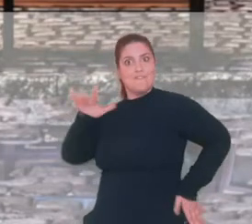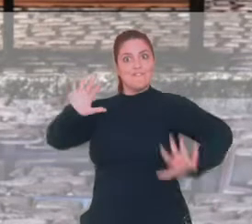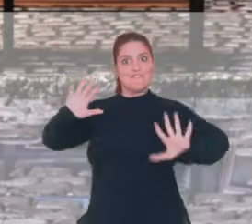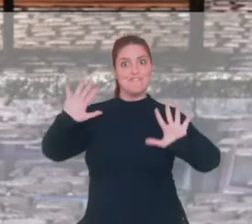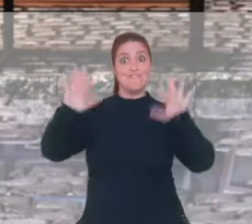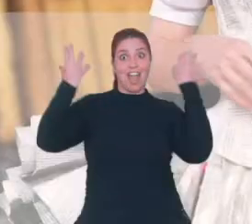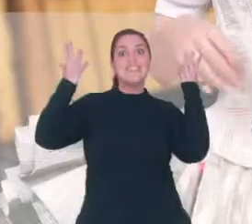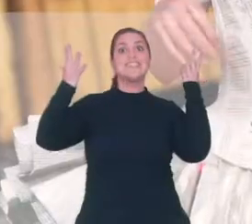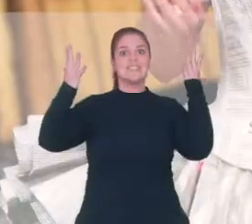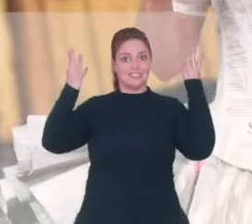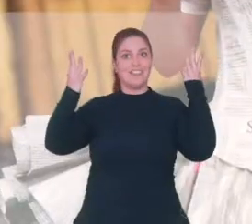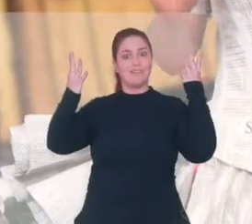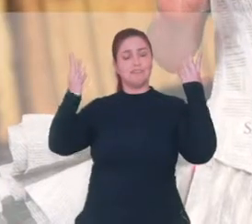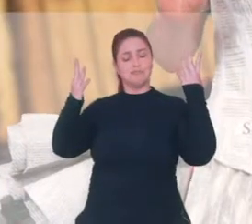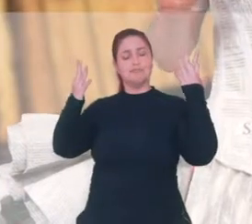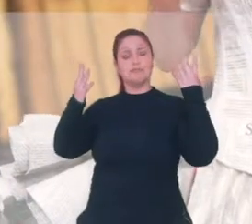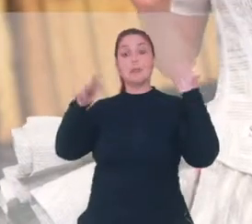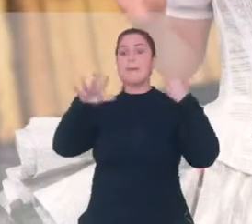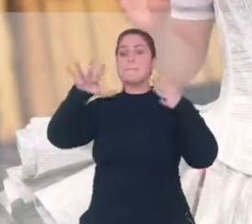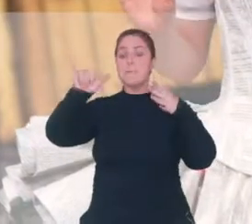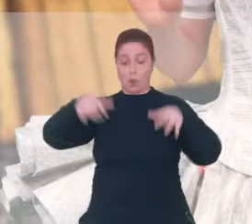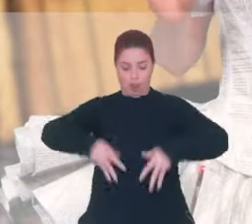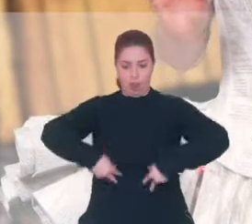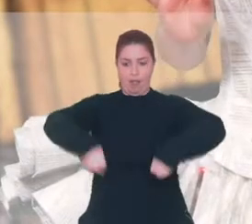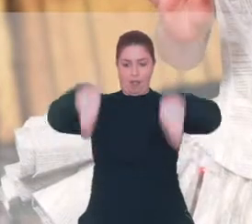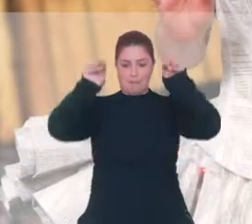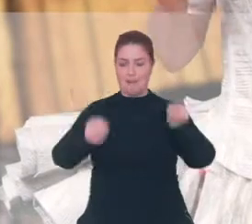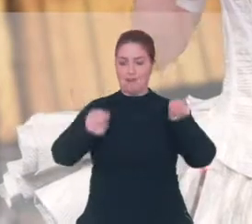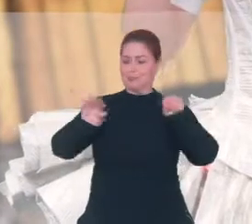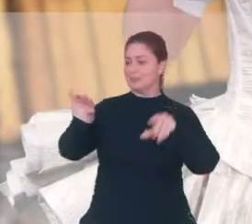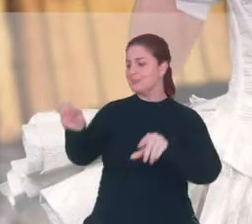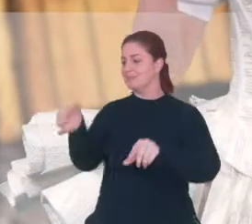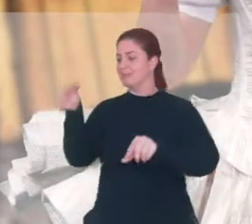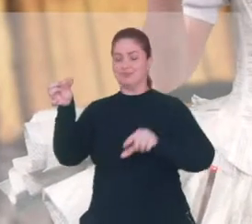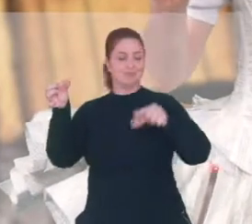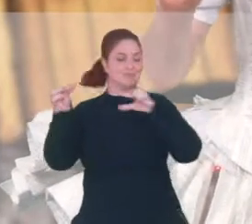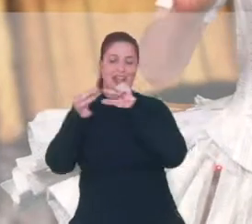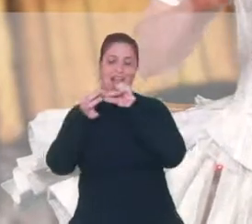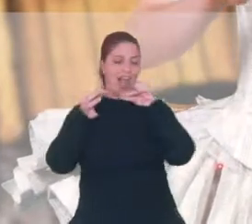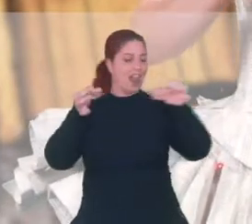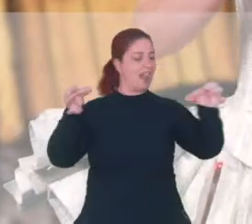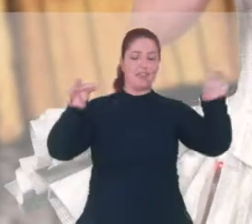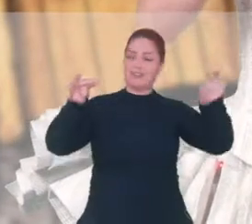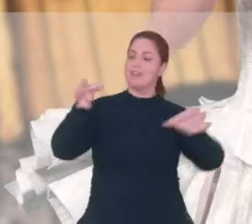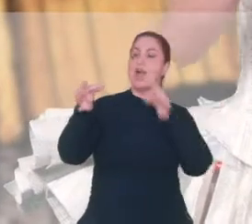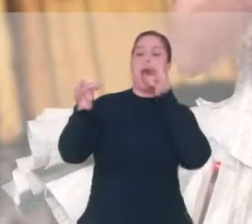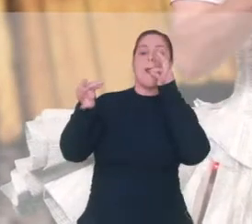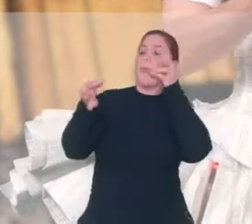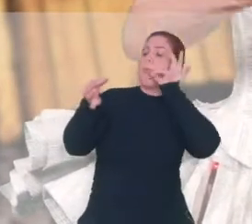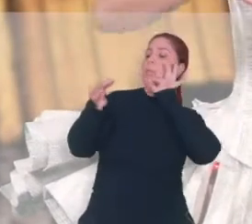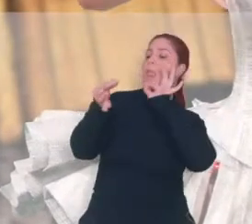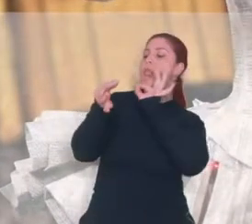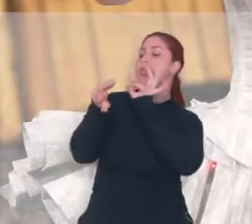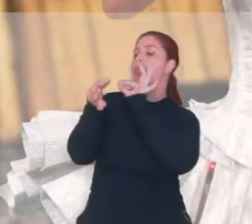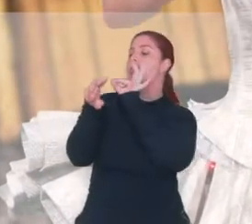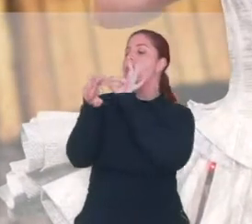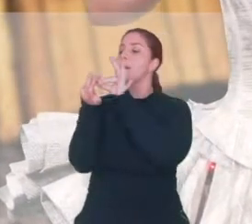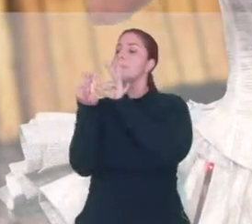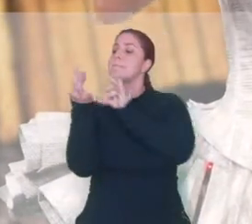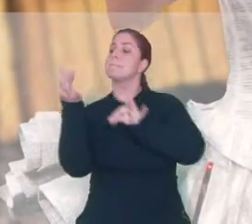grande baile. Ela pegou o pano, a agulha, a linha, passou a linha pela agulha e começou